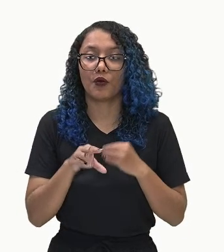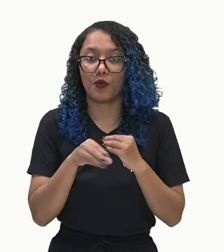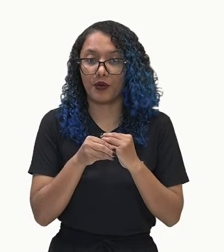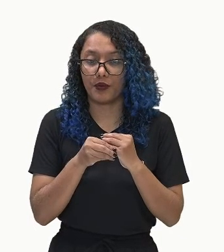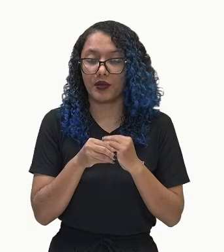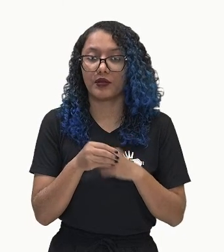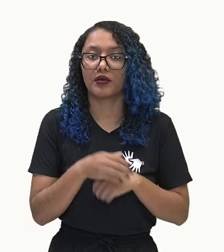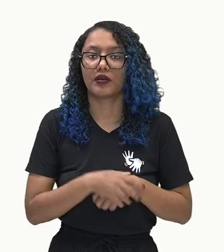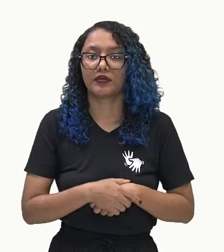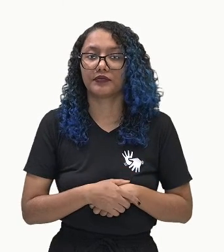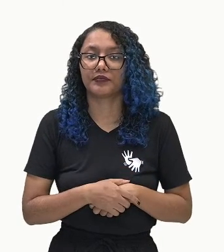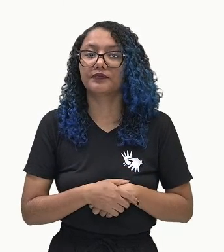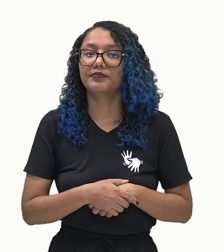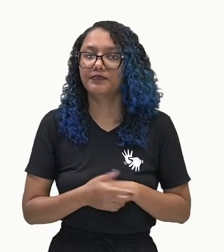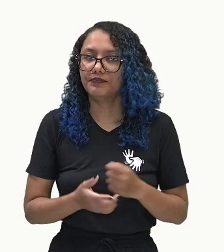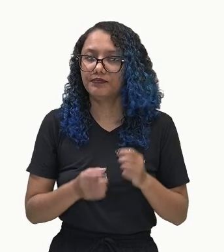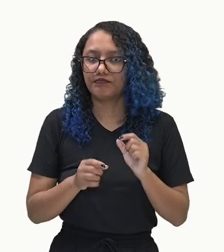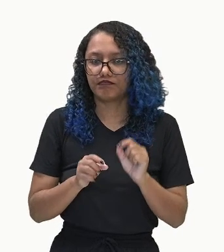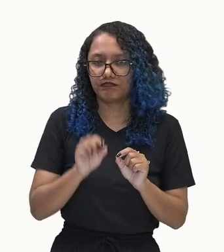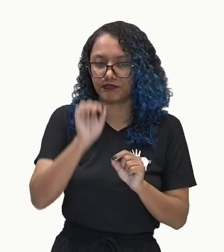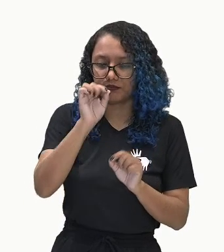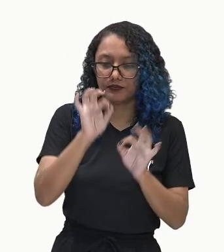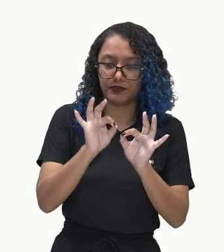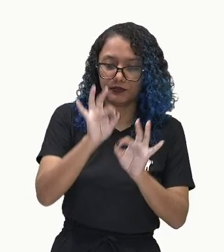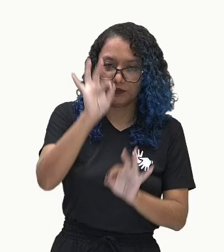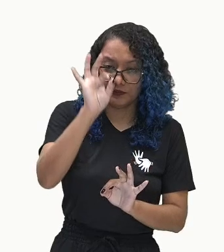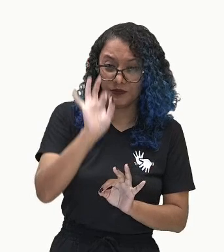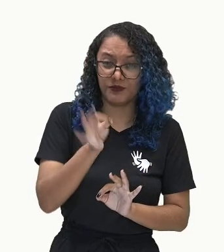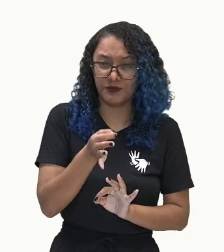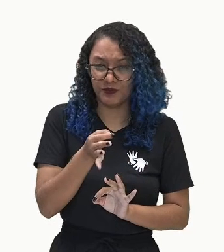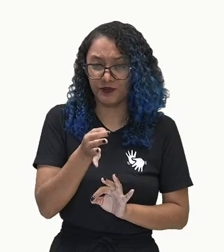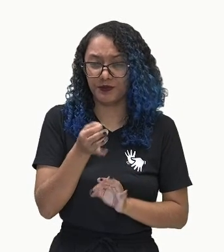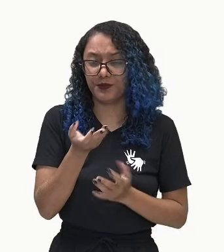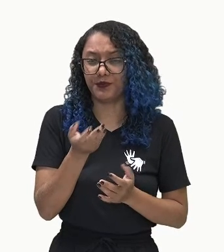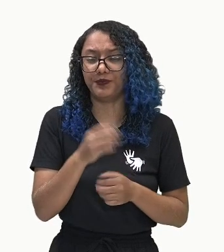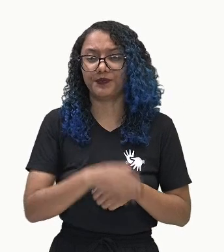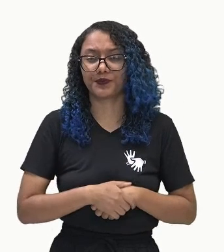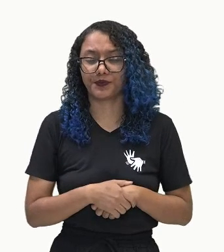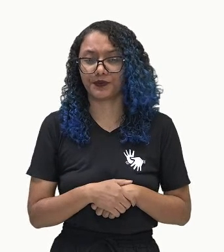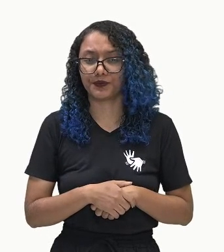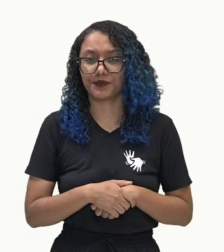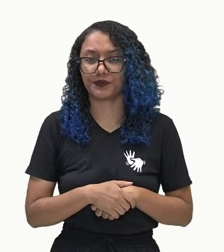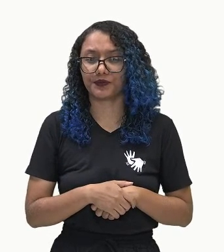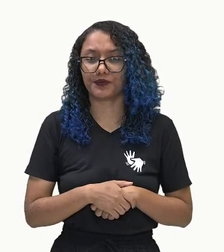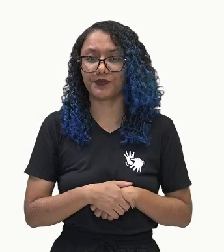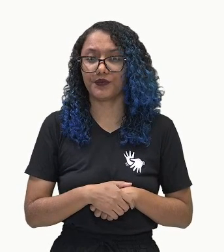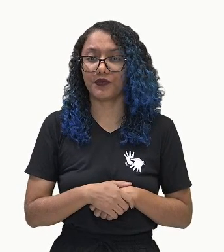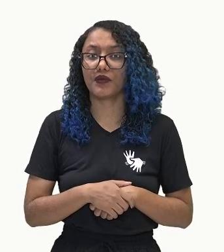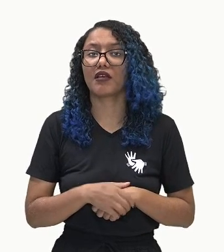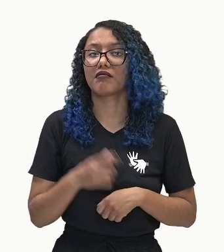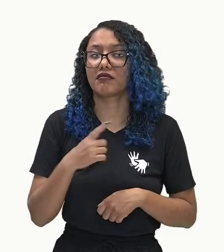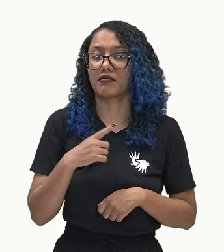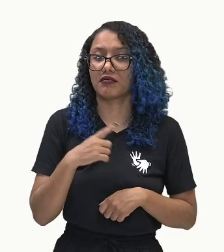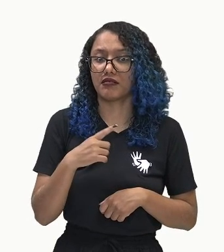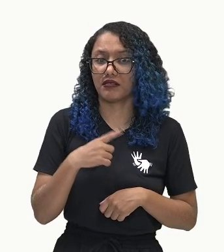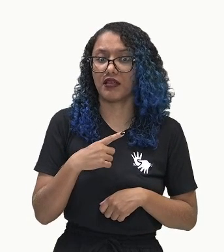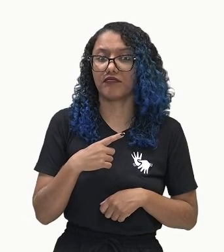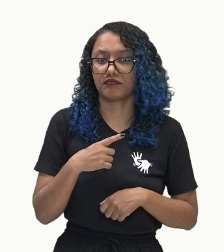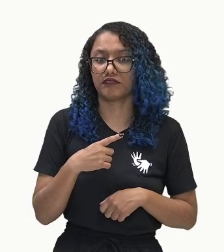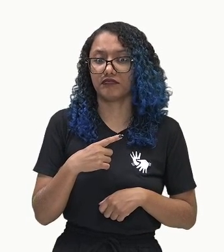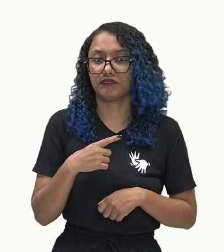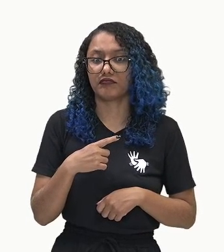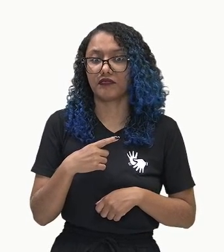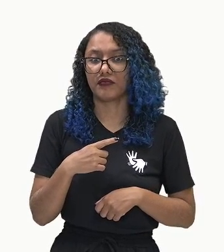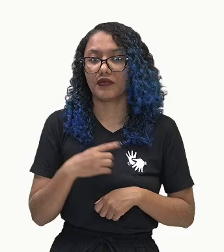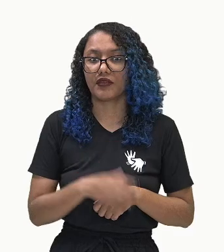dois pontos, onde esses dois pontos eles estão na mesma direção horizontal e